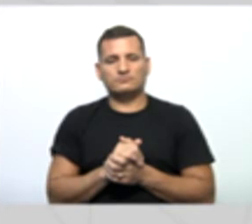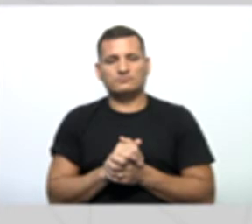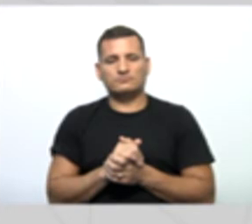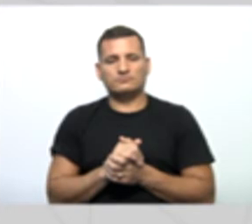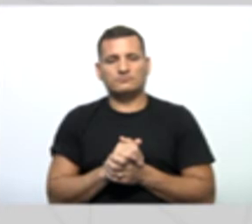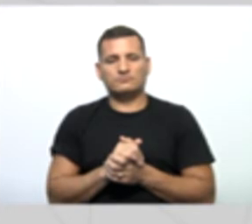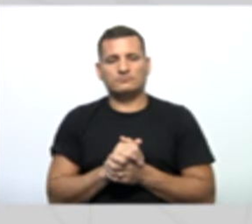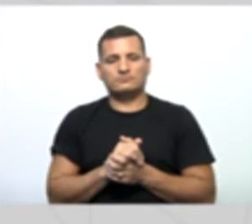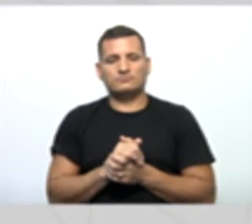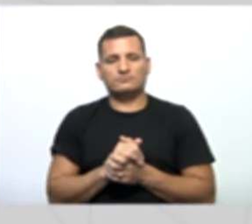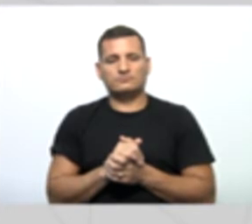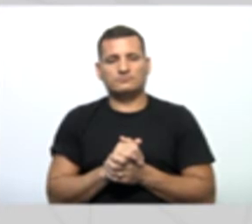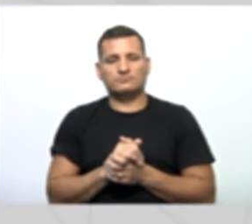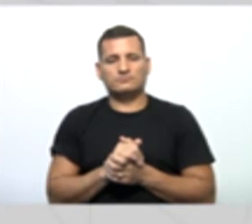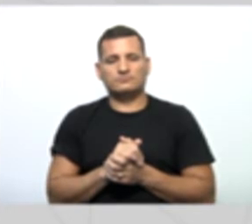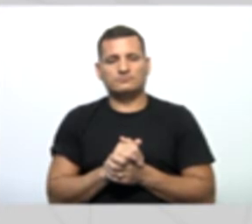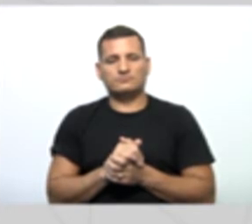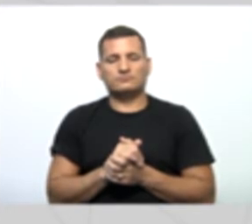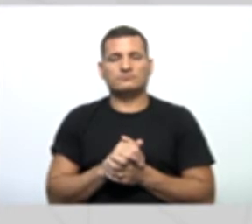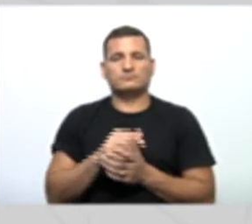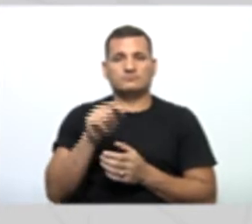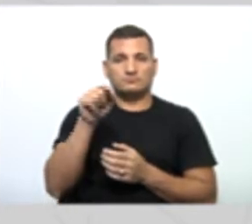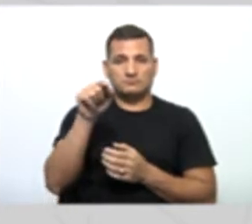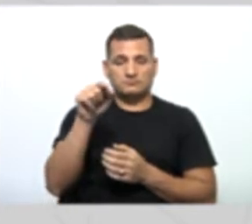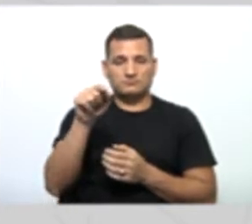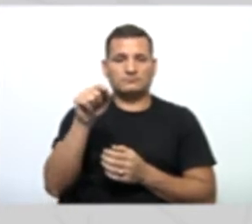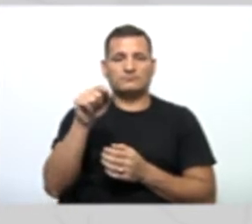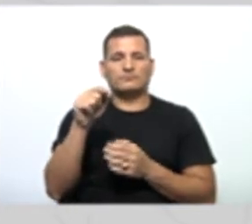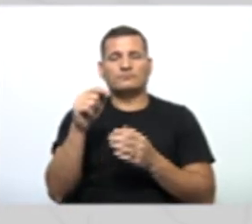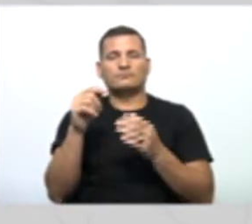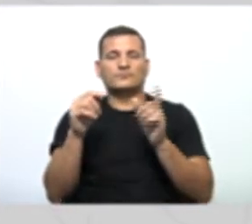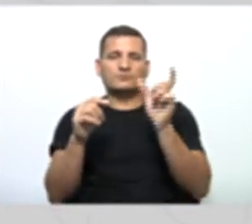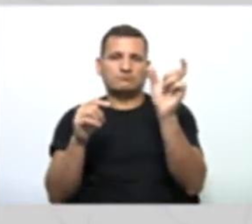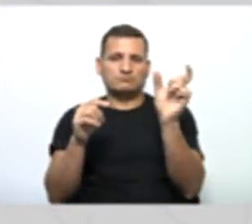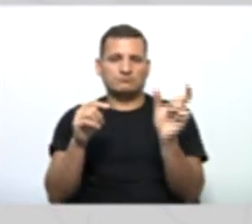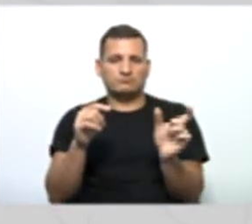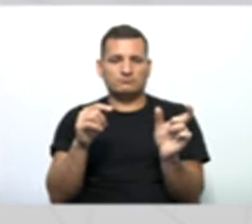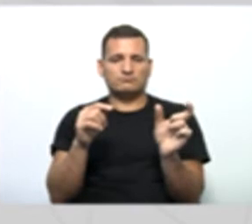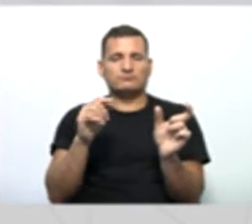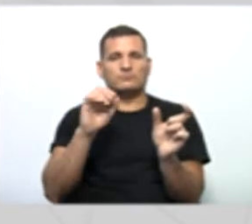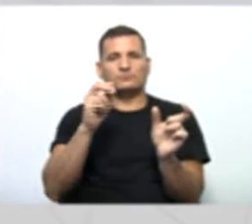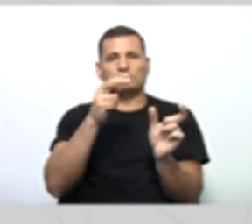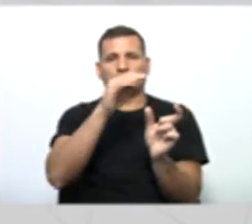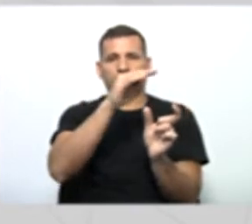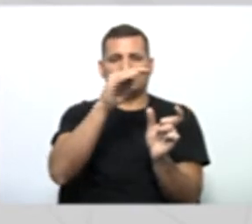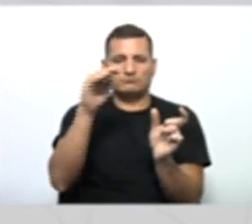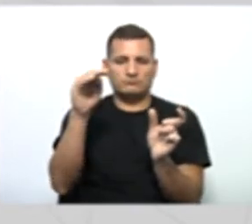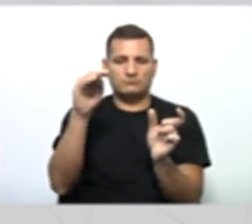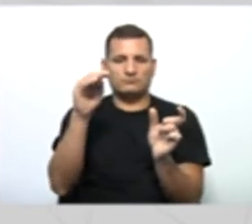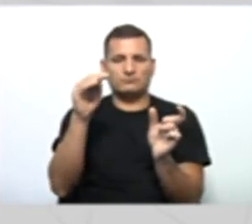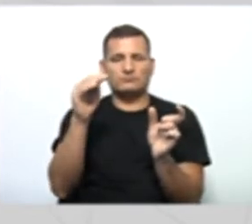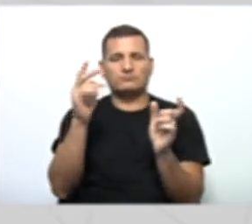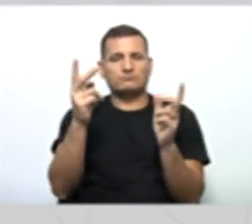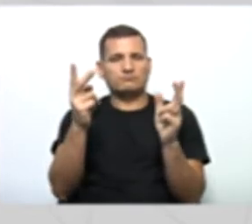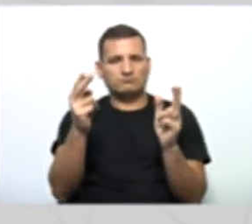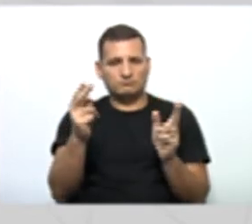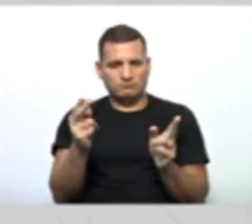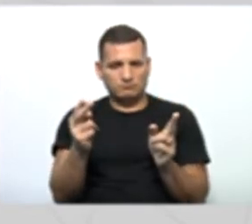entender melhor, né? Quando ocorrem os elementos em qualquer lado de uma linha, horizontal ou vertical, tem o mesmo